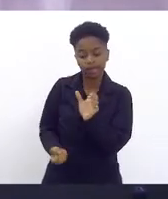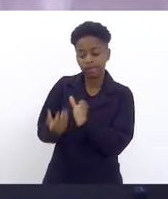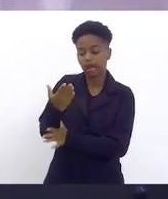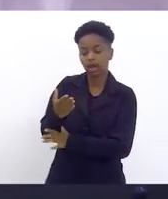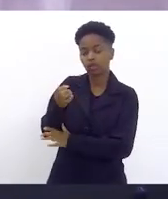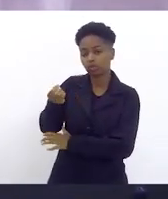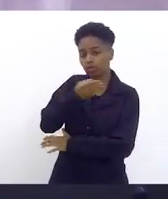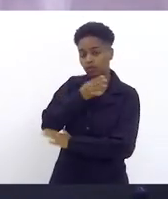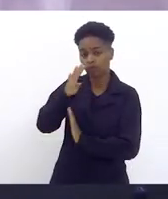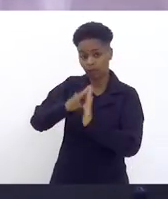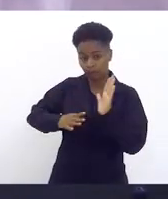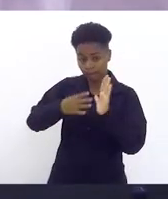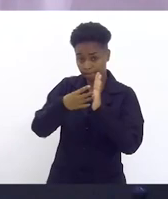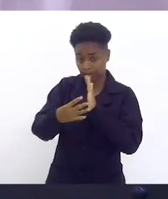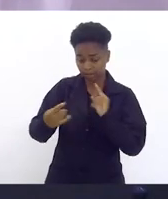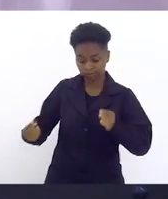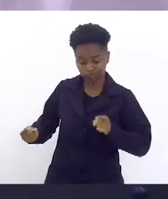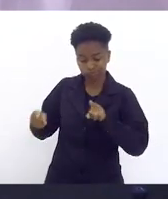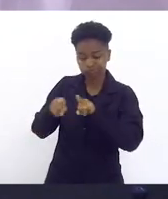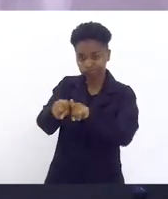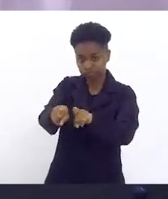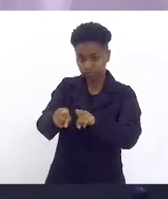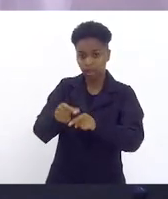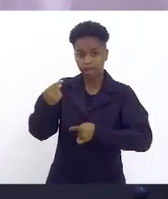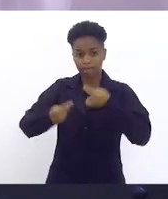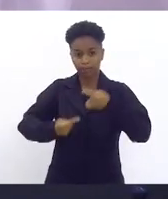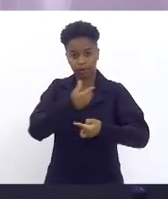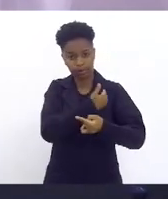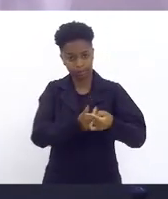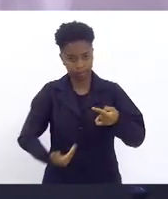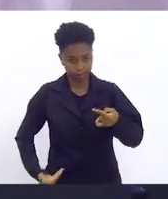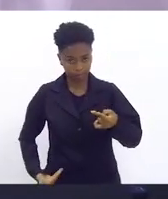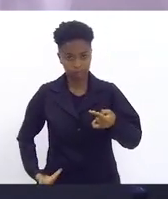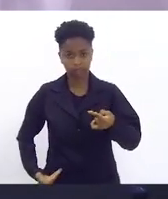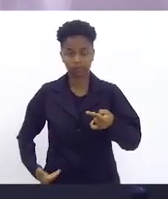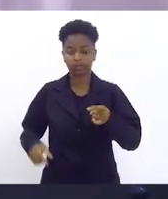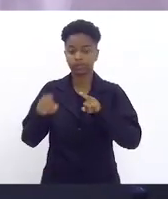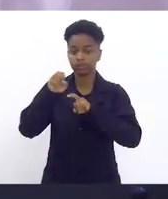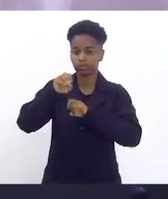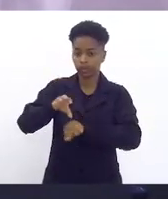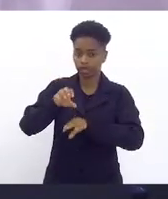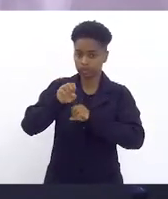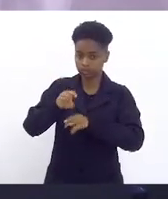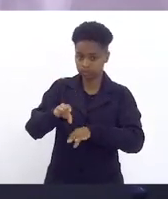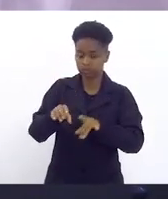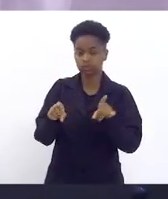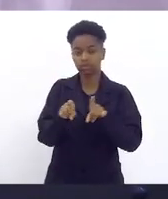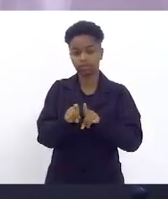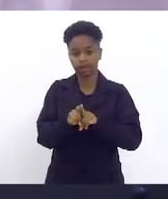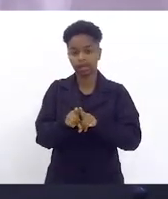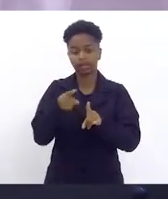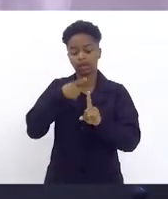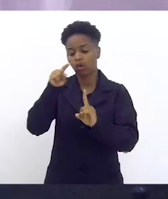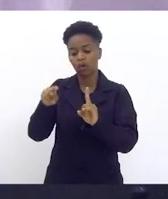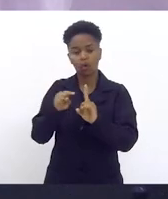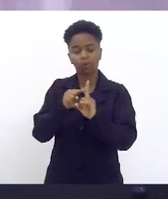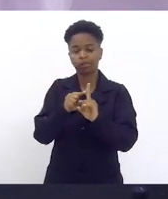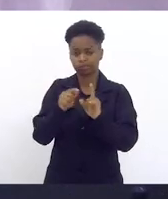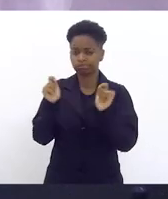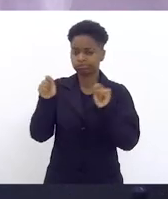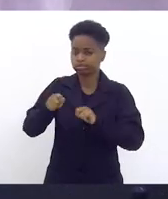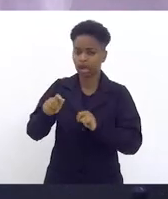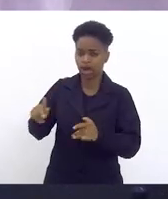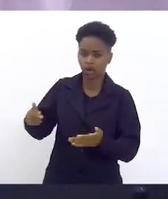um plano que seja em consonância com as políticas públicas educacionais e que tenham metas tangíveis